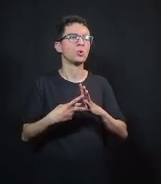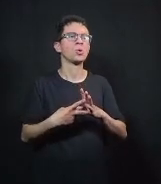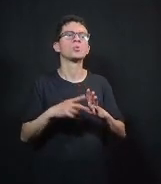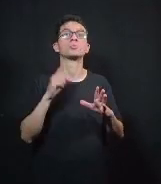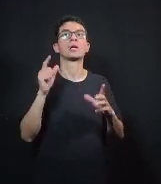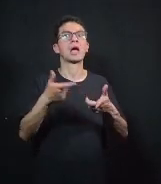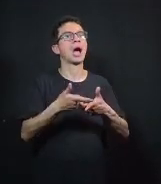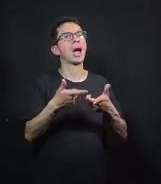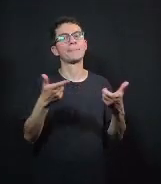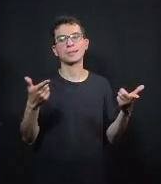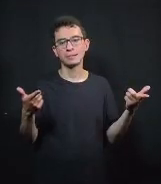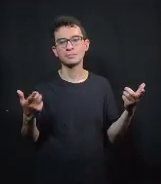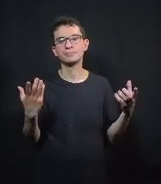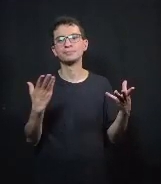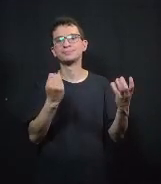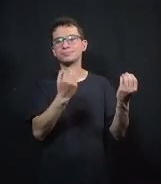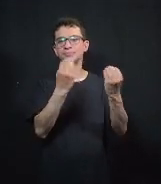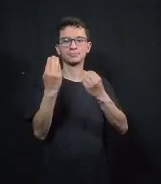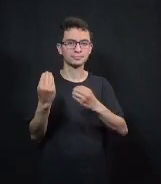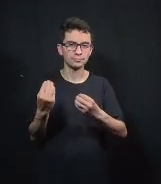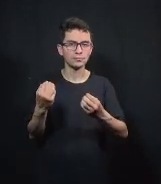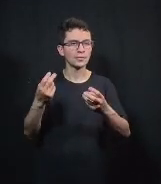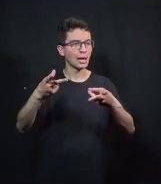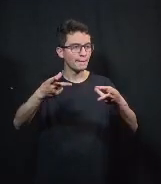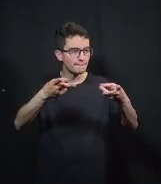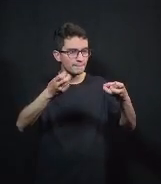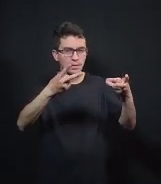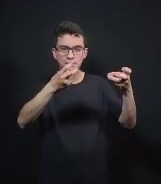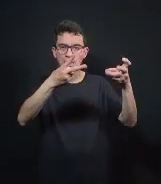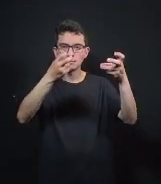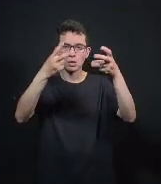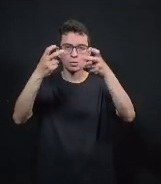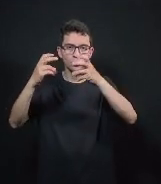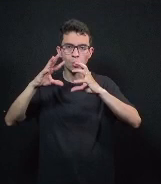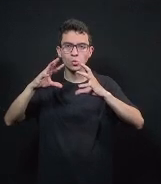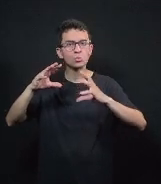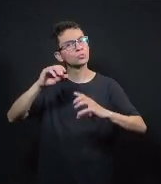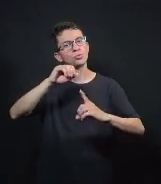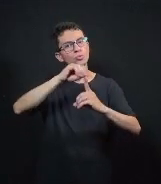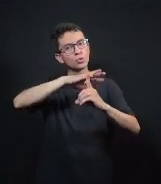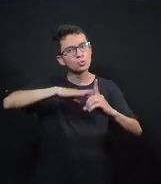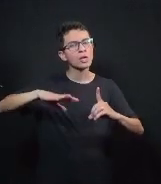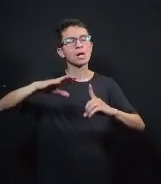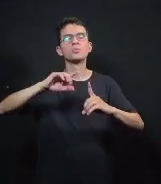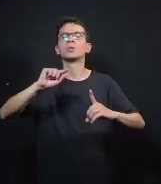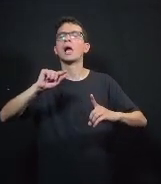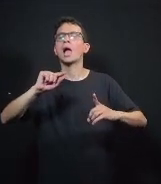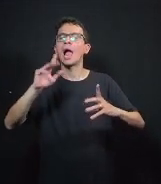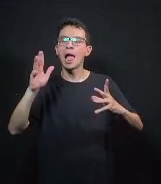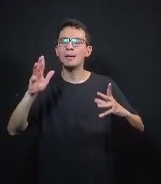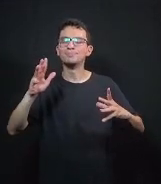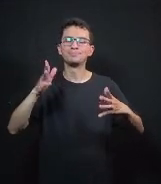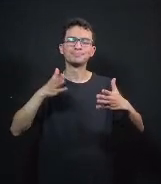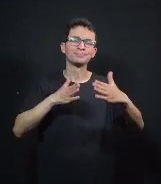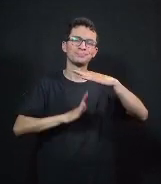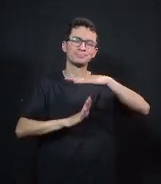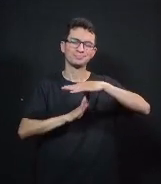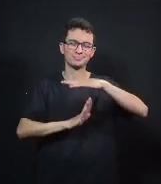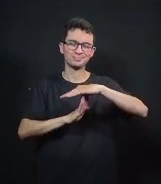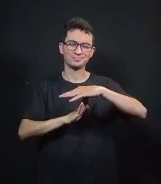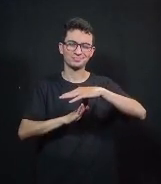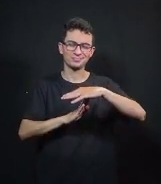ampla. Isso. E quando você capta por instrumentos da sociologia, normalmente é mais limitado. A gente está falando consumo de notícias, participação